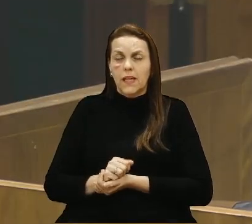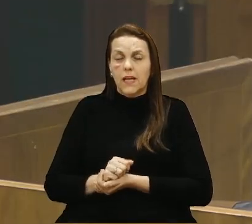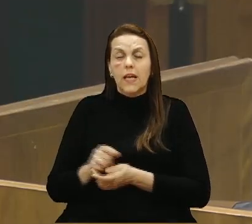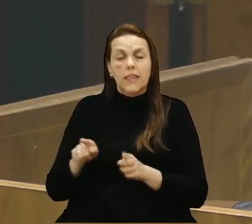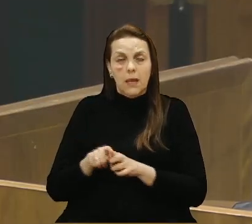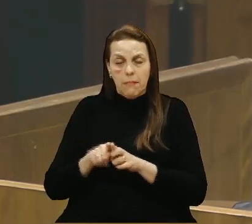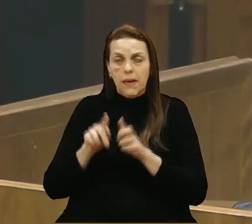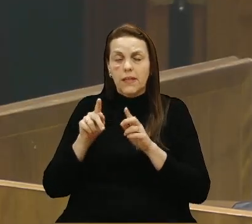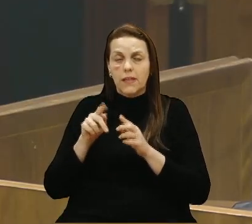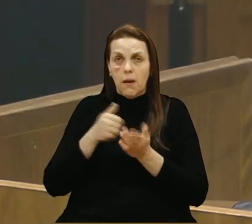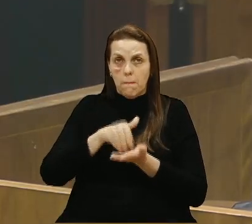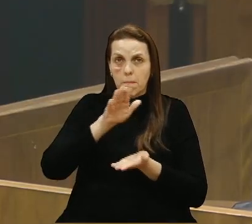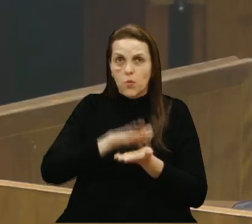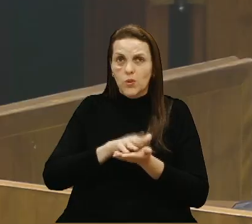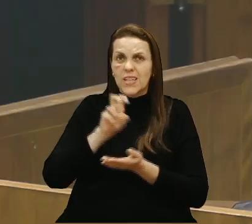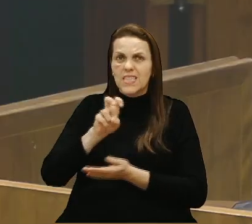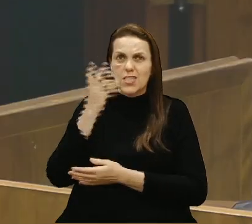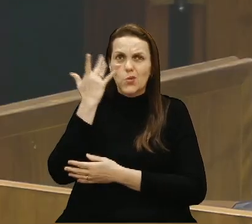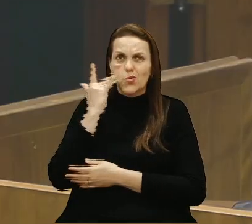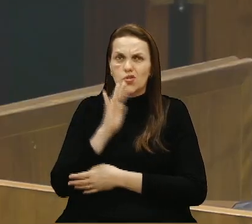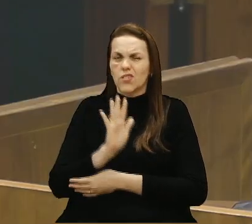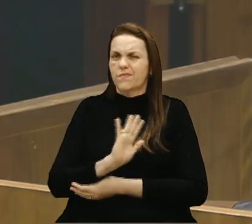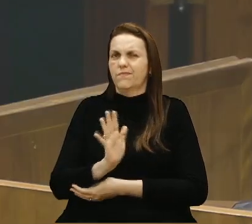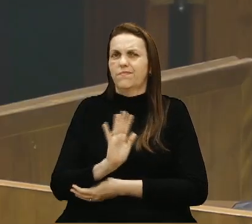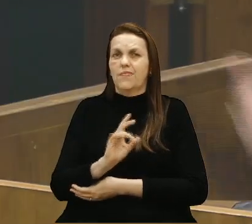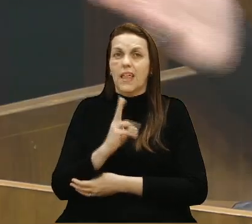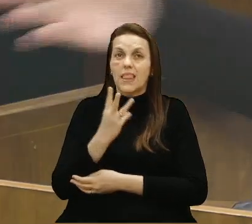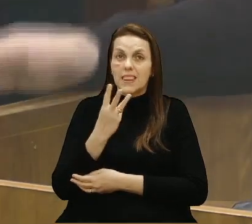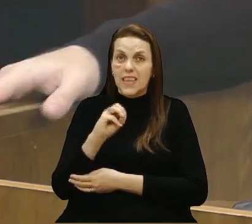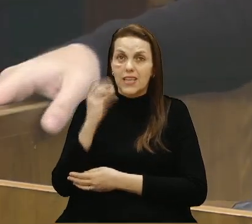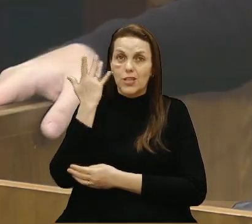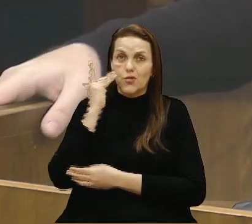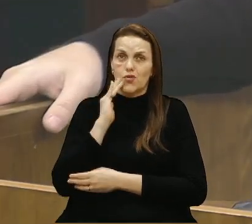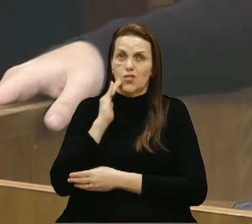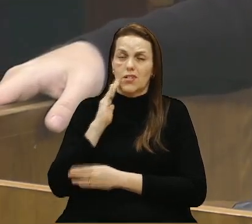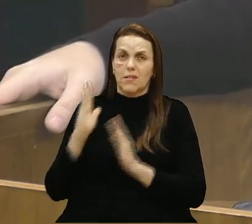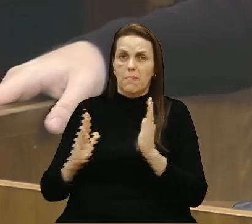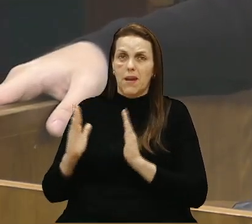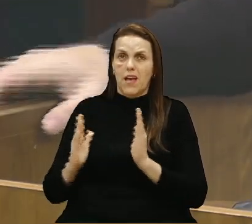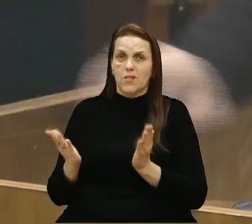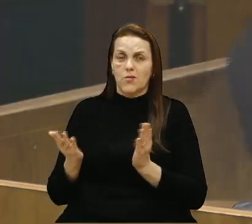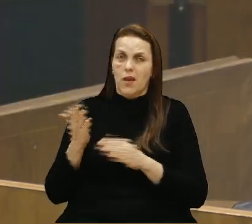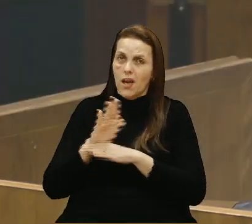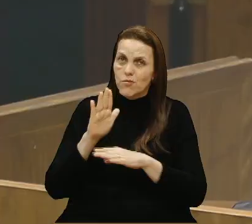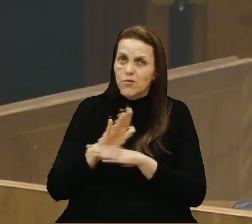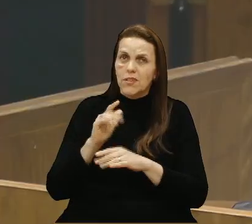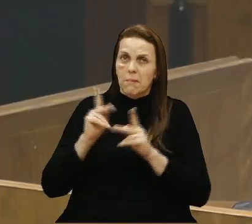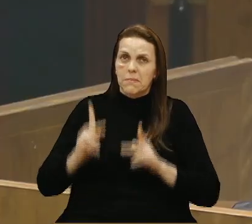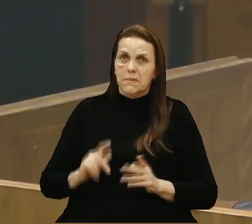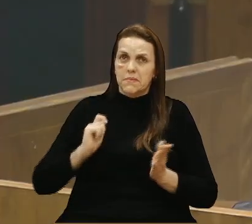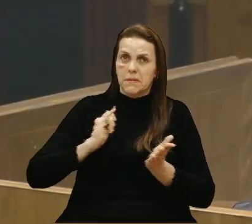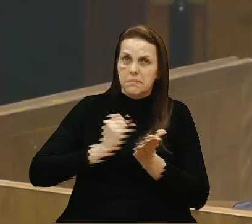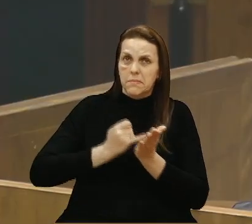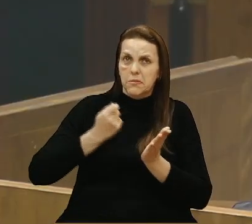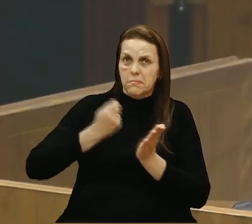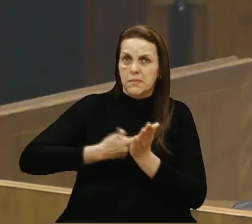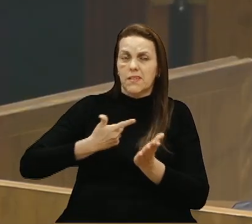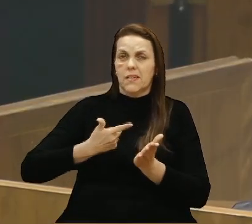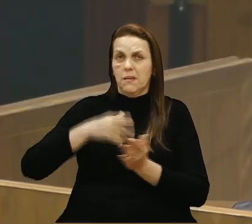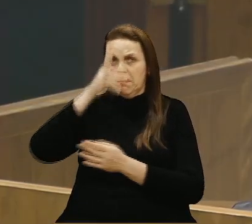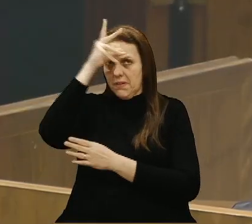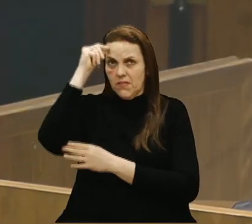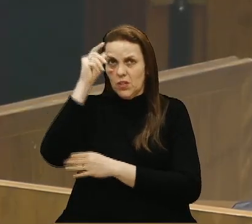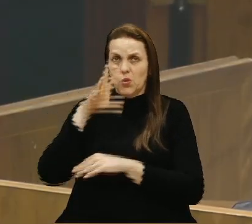multa de 5 dias, a gente botou um prazo para 30 dias também, tentando ajudar o contribuinte sempre, né? Tentando fazer o Estado, no caso a Prefeitura, se meter